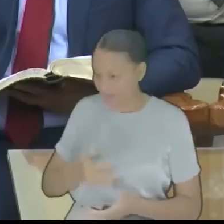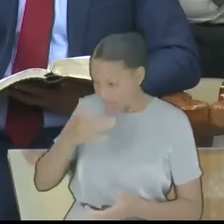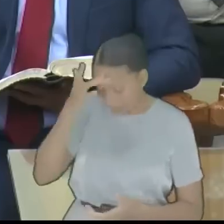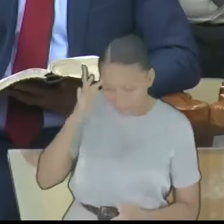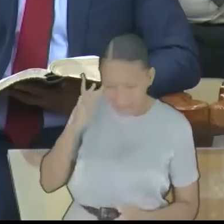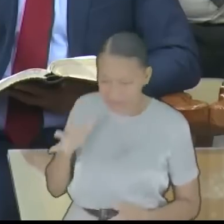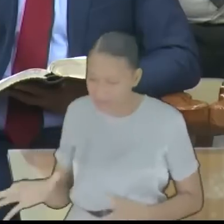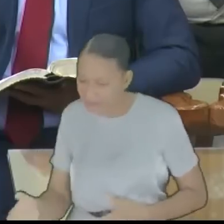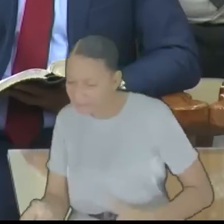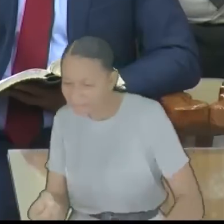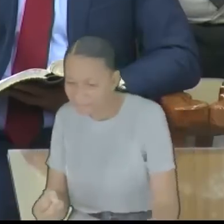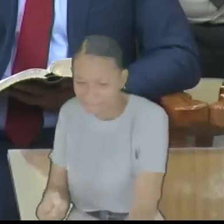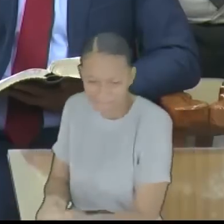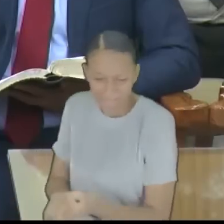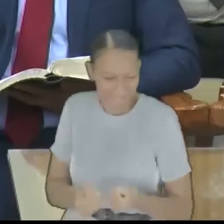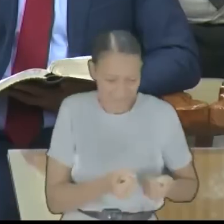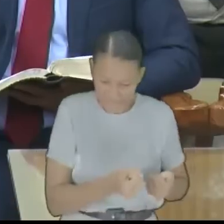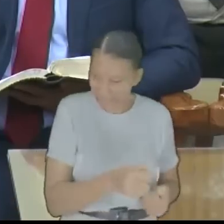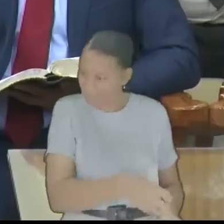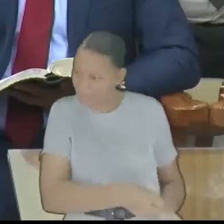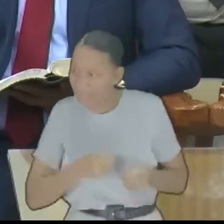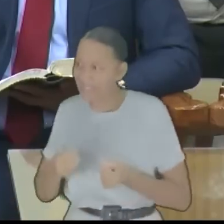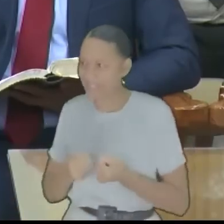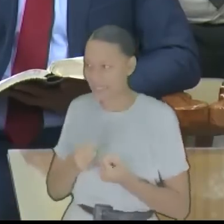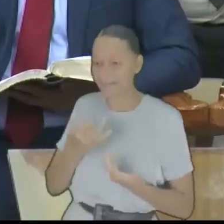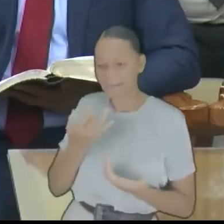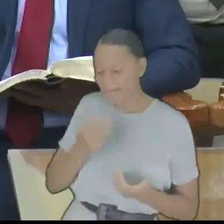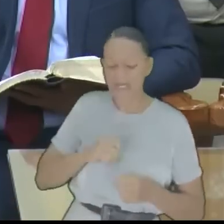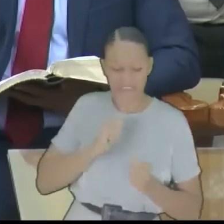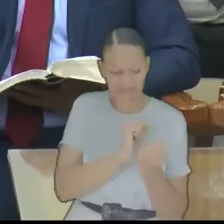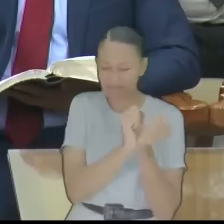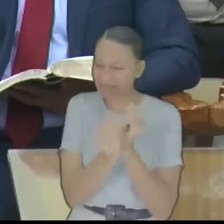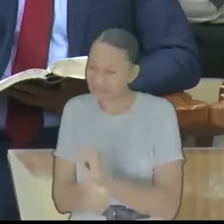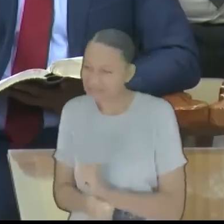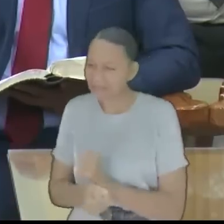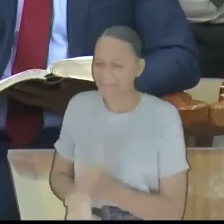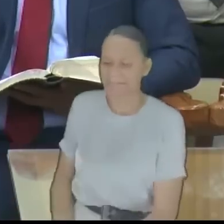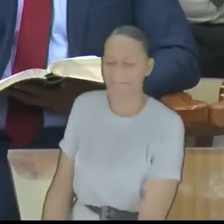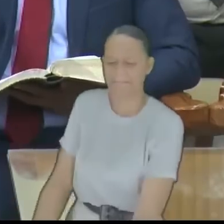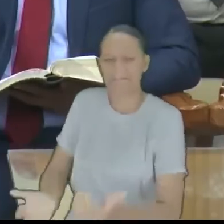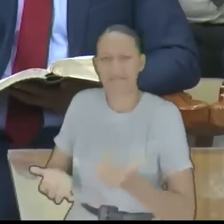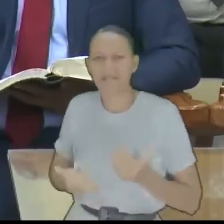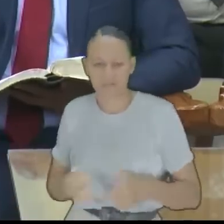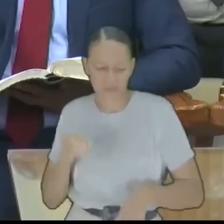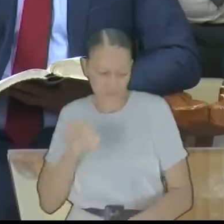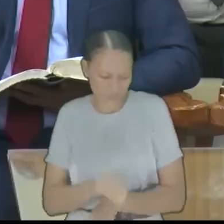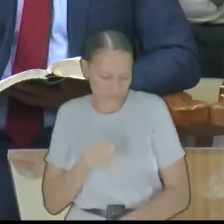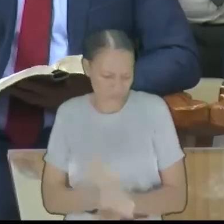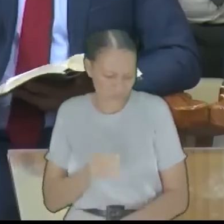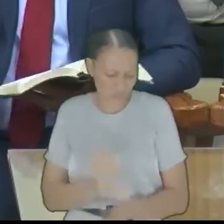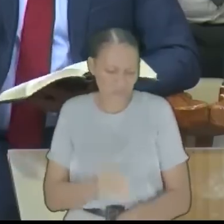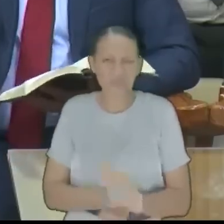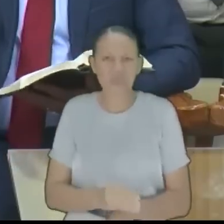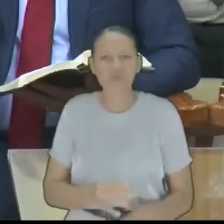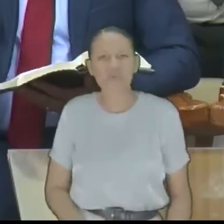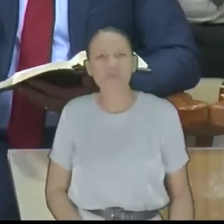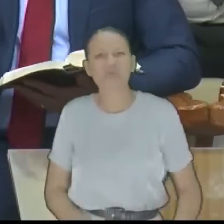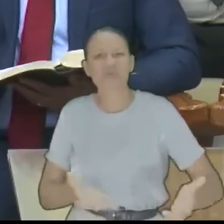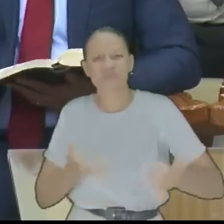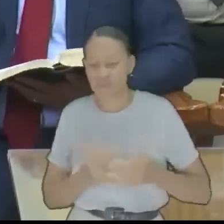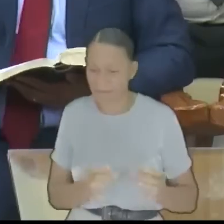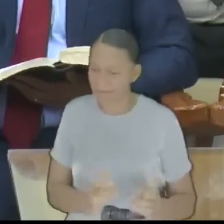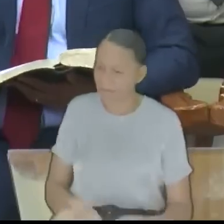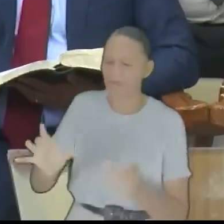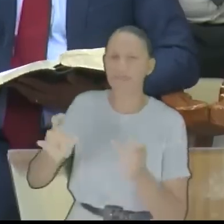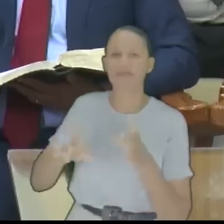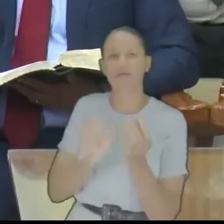crianças para fazer escravo passavam colhendo aquelas crianças, criavam aquelas crianças e depois